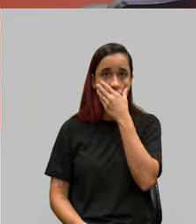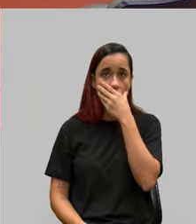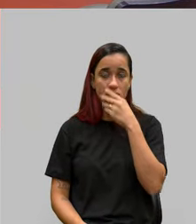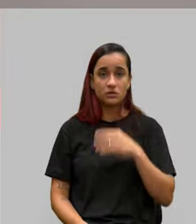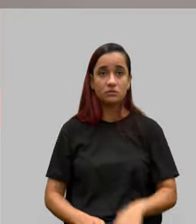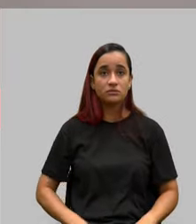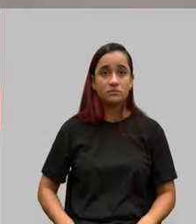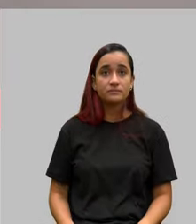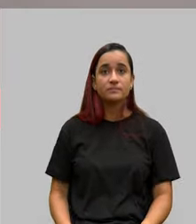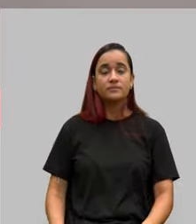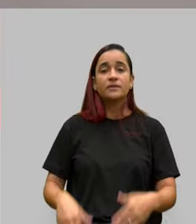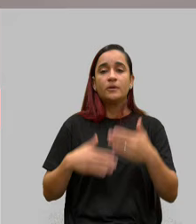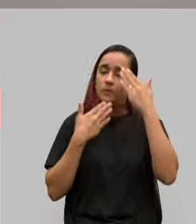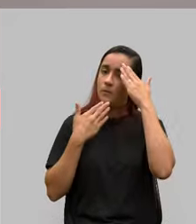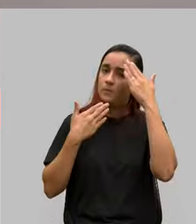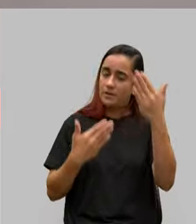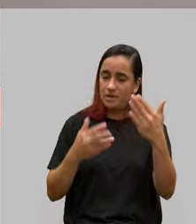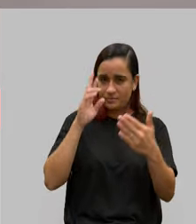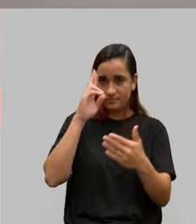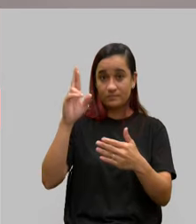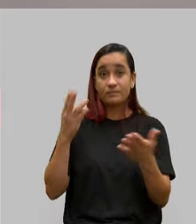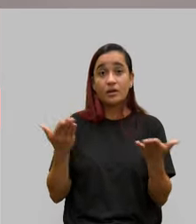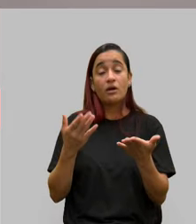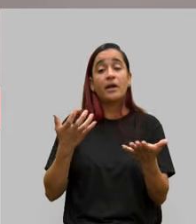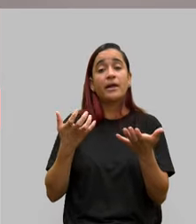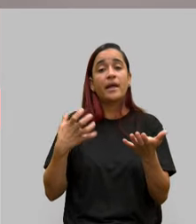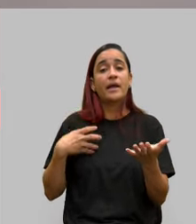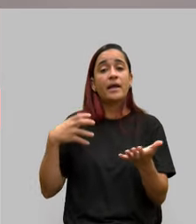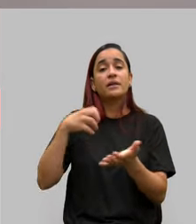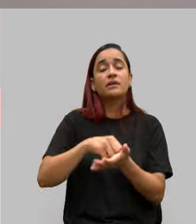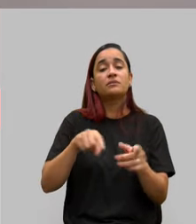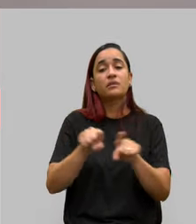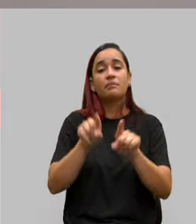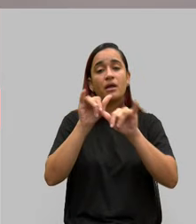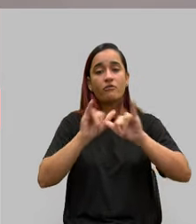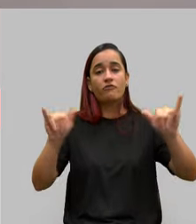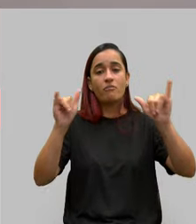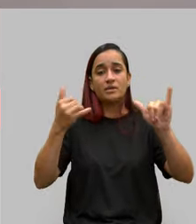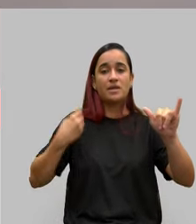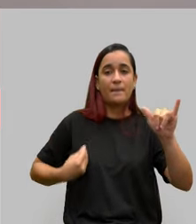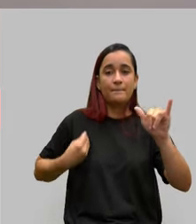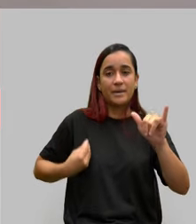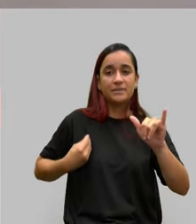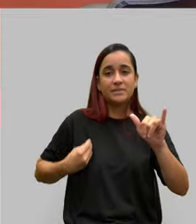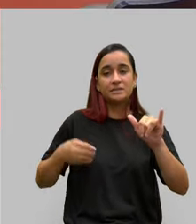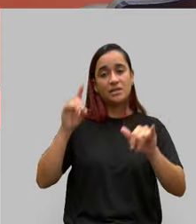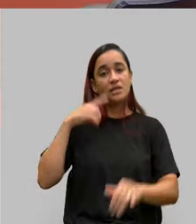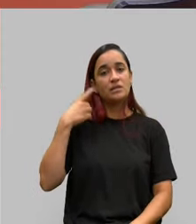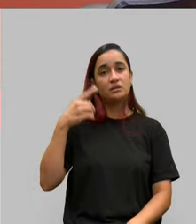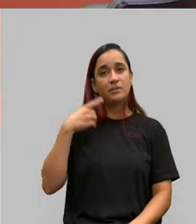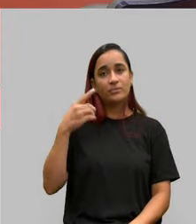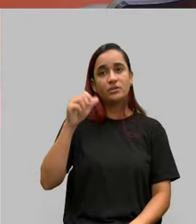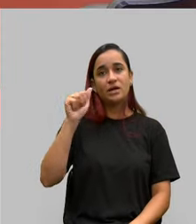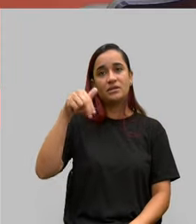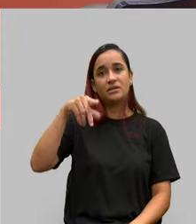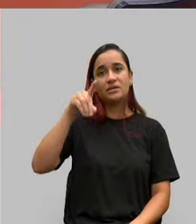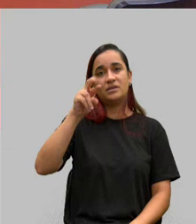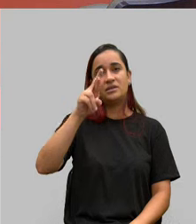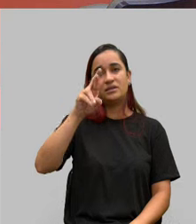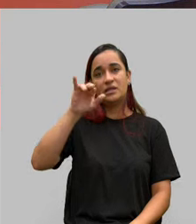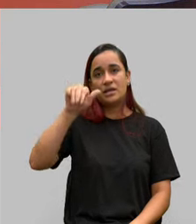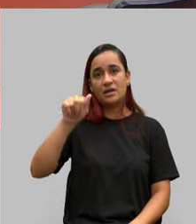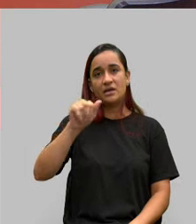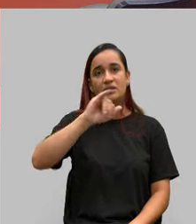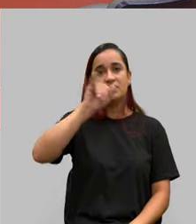Obrigado Doutora Nós gostaríamos de registrar e agradecer a presença na mesa da deputada Andreia de Jesus